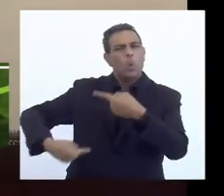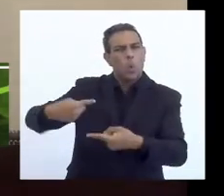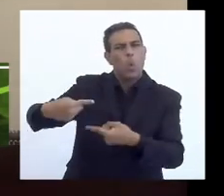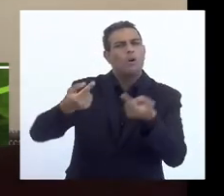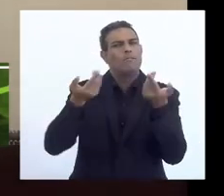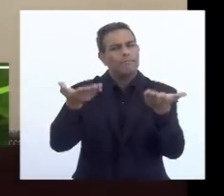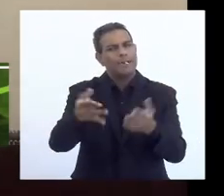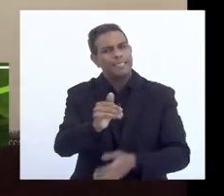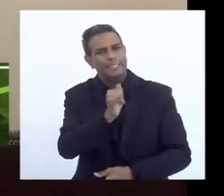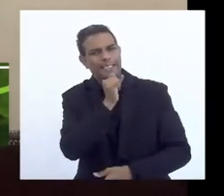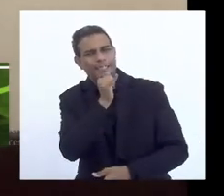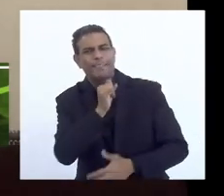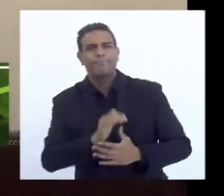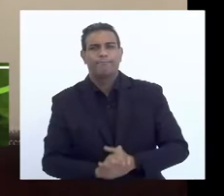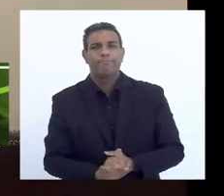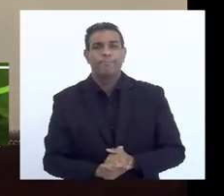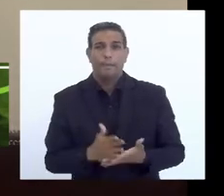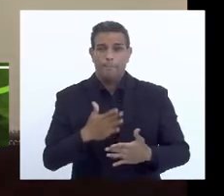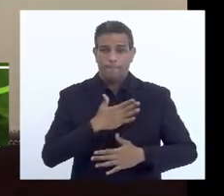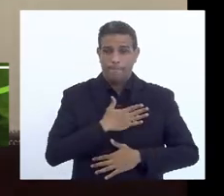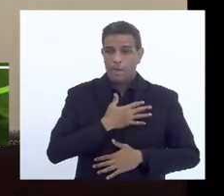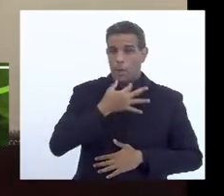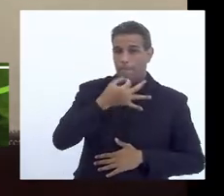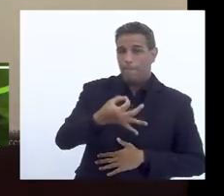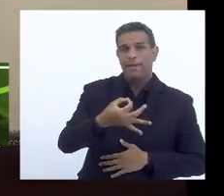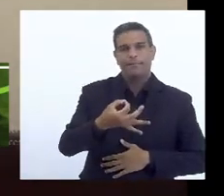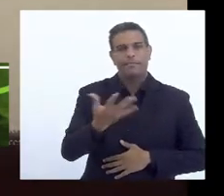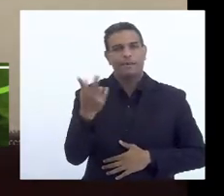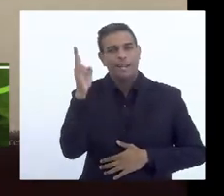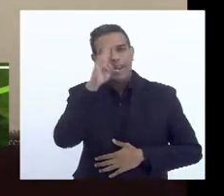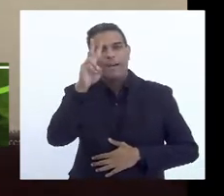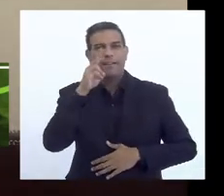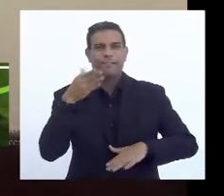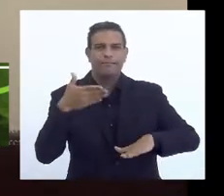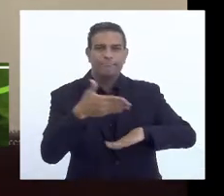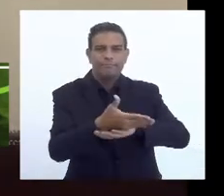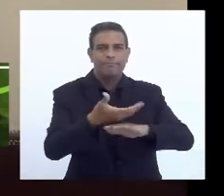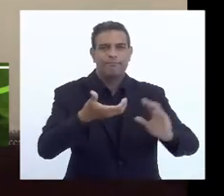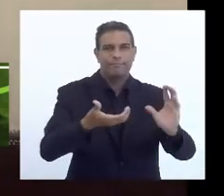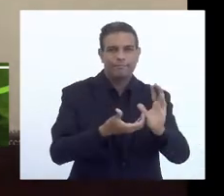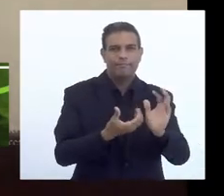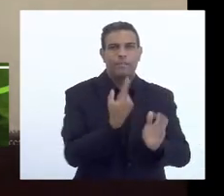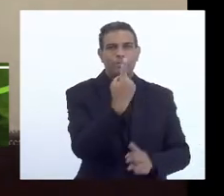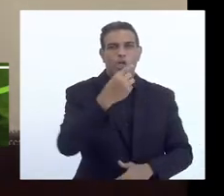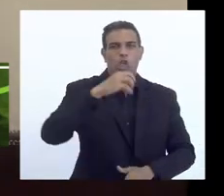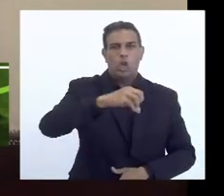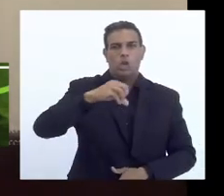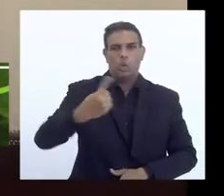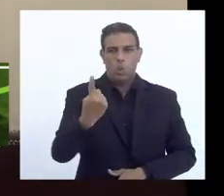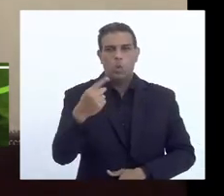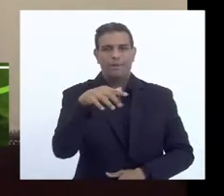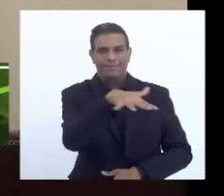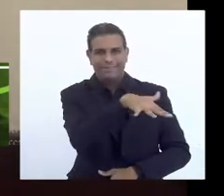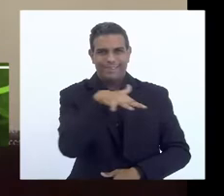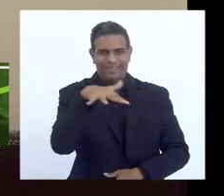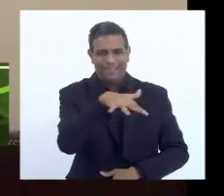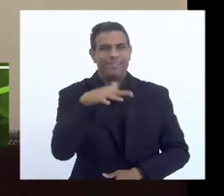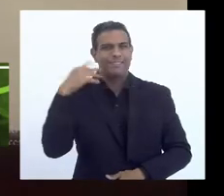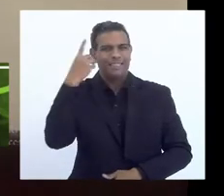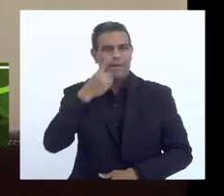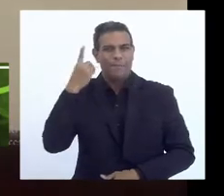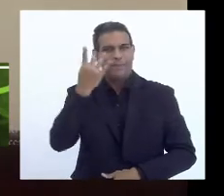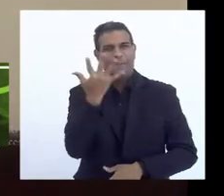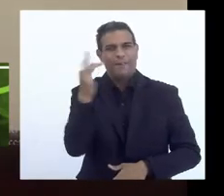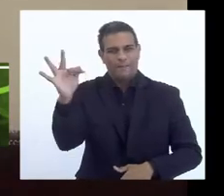dar um exemplo muito particular meu, que quando cheguei ao Congresso Nacional em 1991, na Câmara dos Deputados,